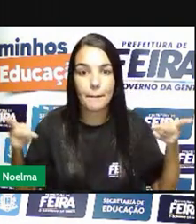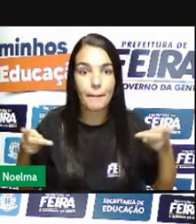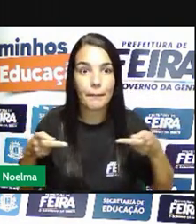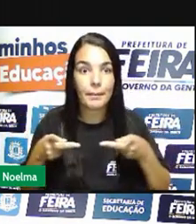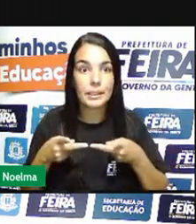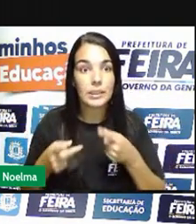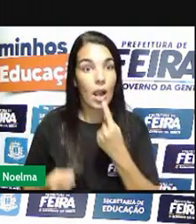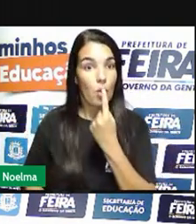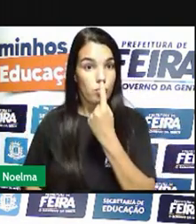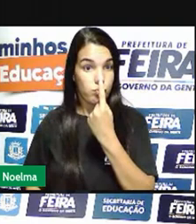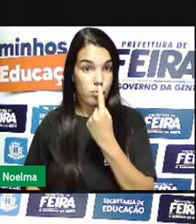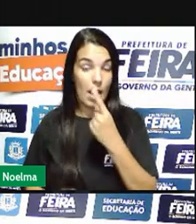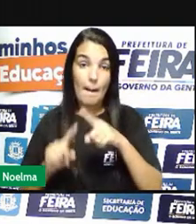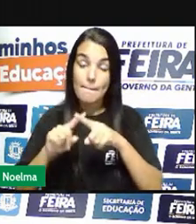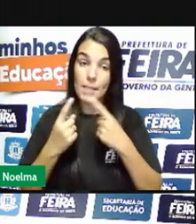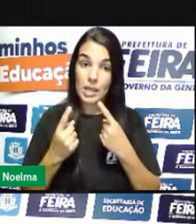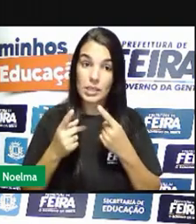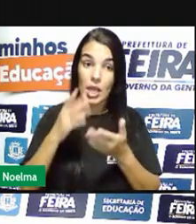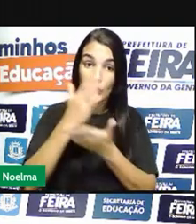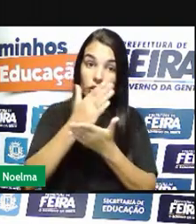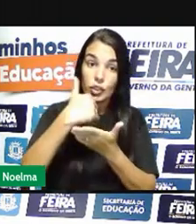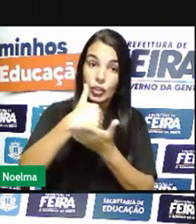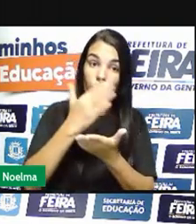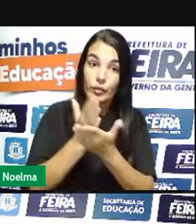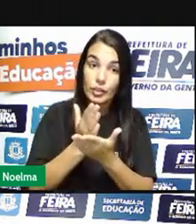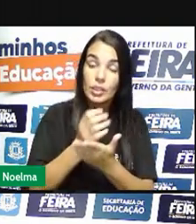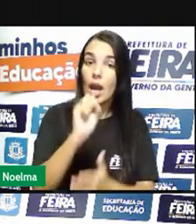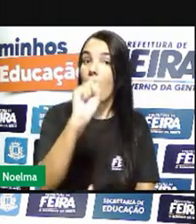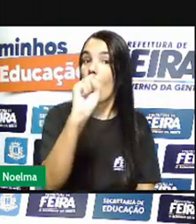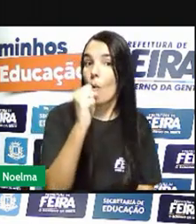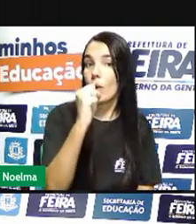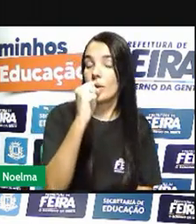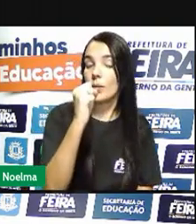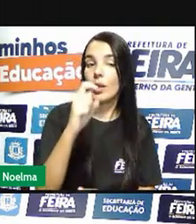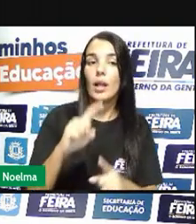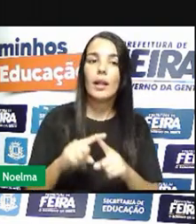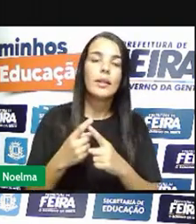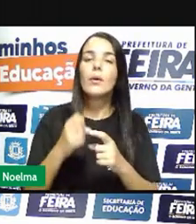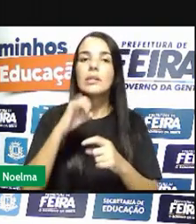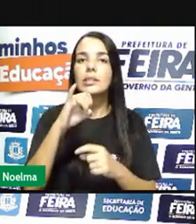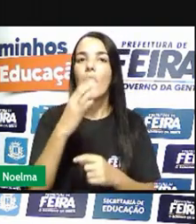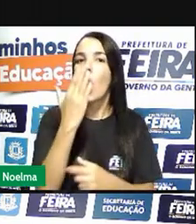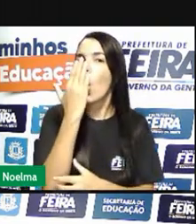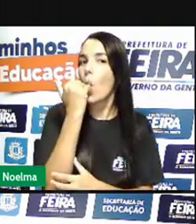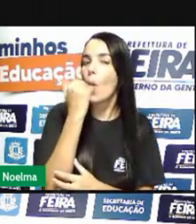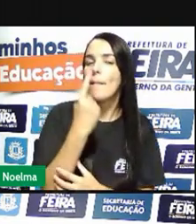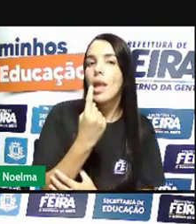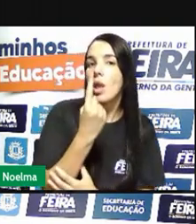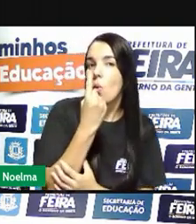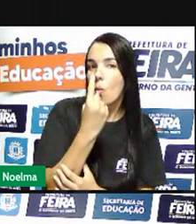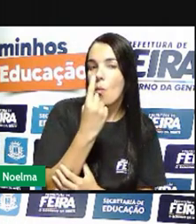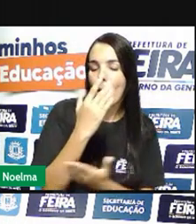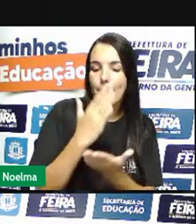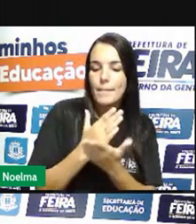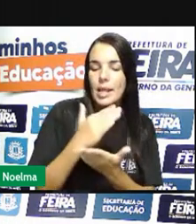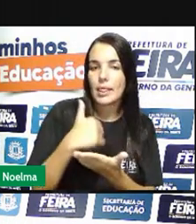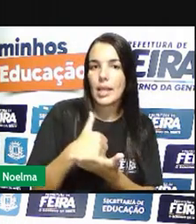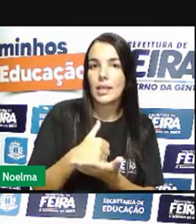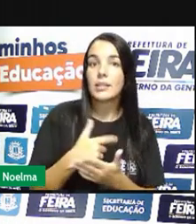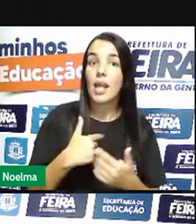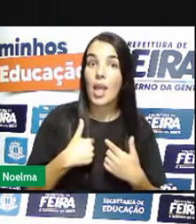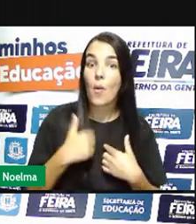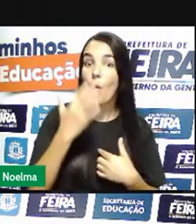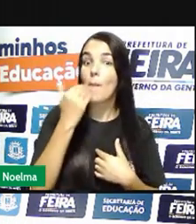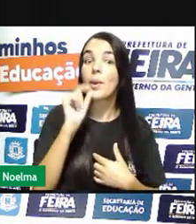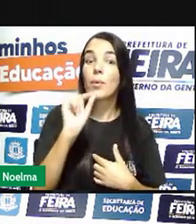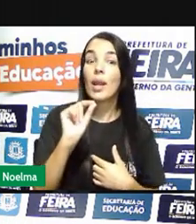inteira é uma dividida em oito Se eu comer um pedaço eu comi